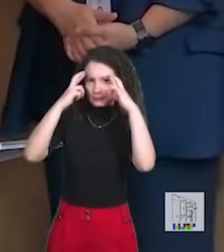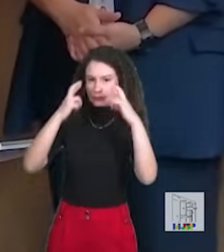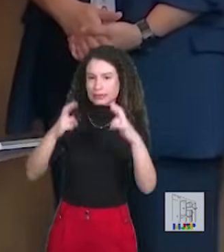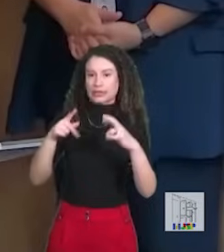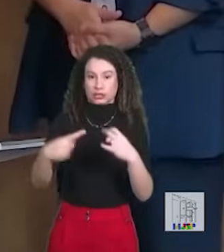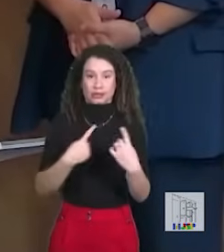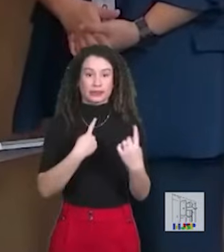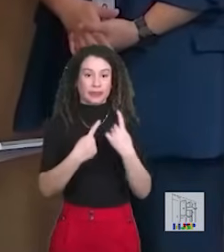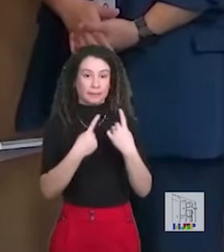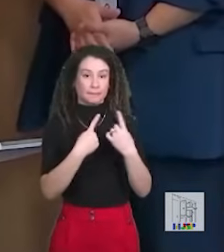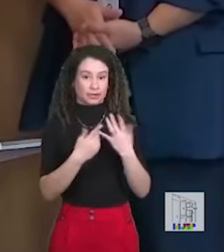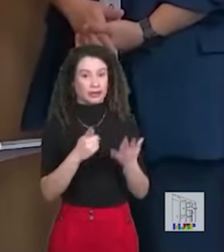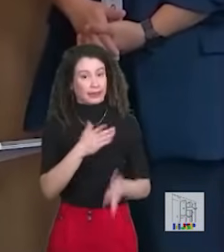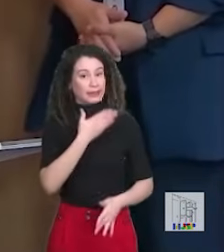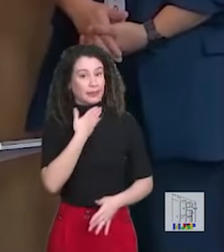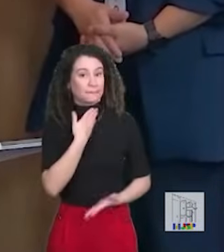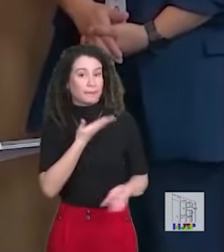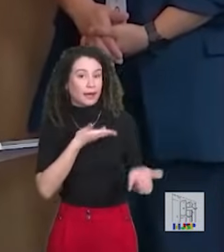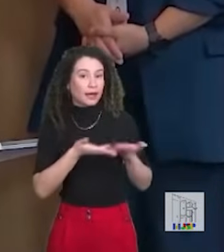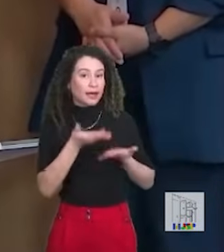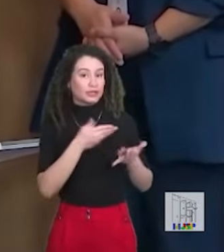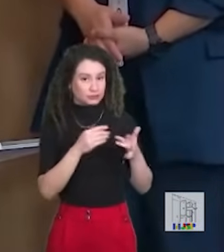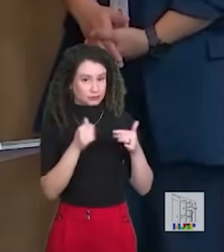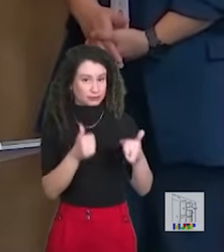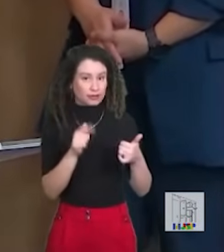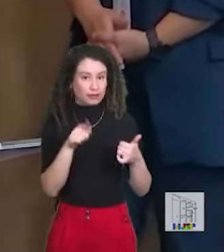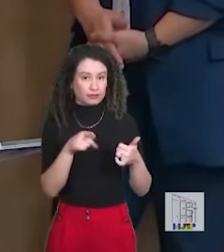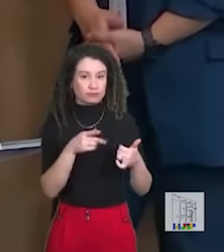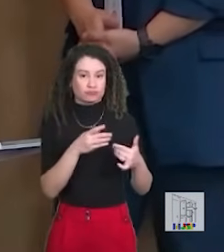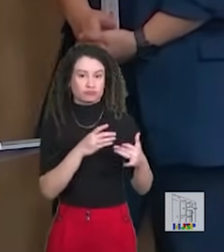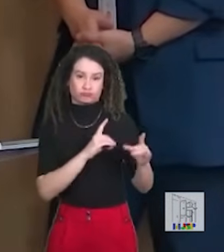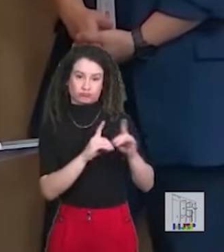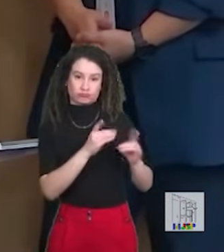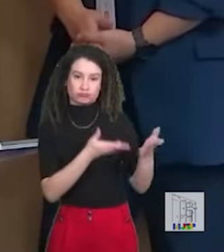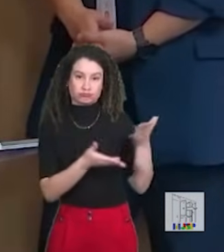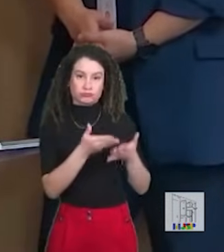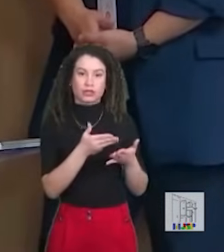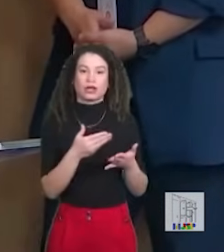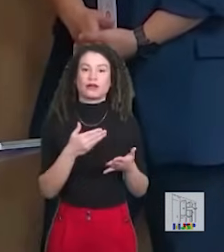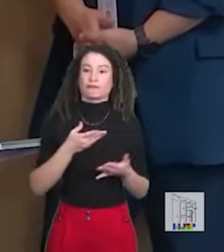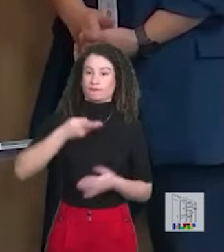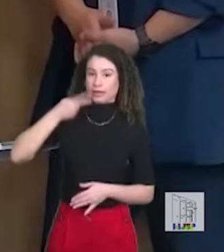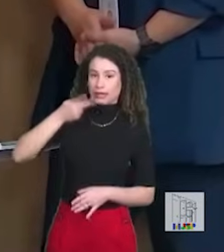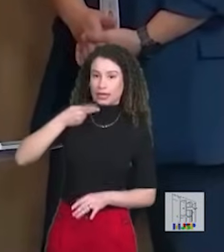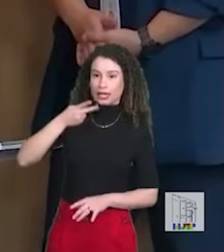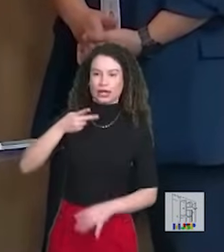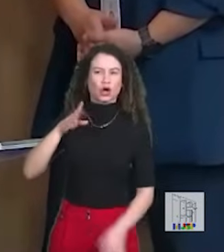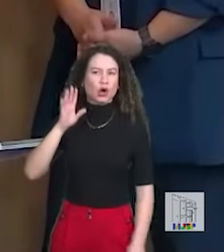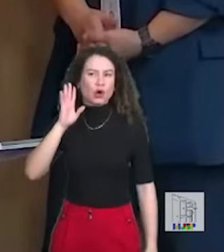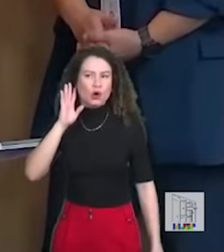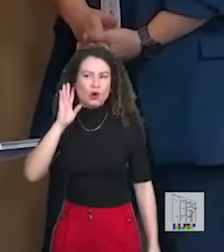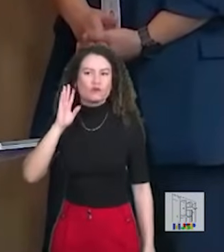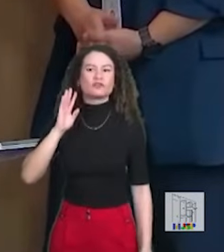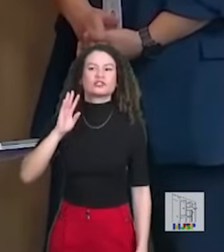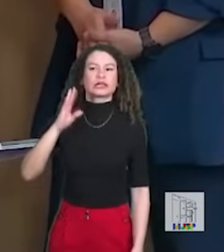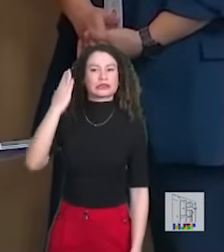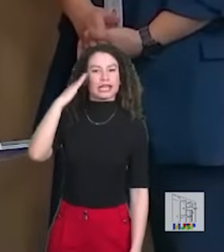porque debate é falar ouvir aprender retificar